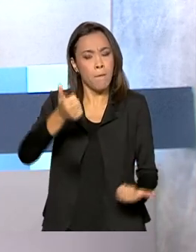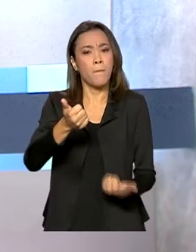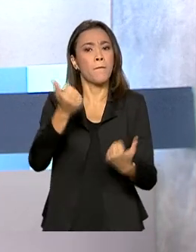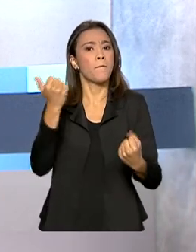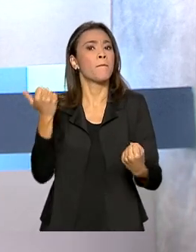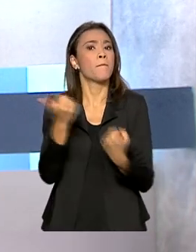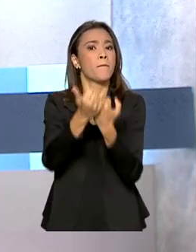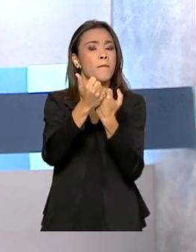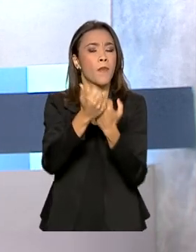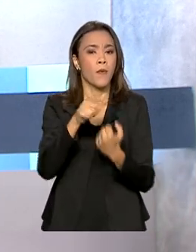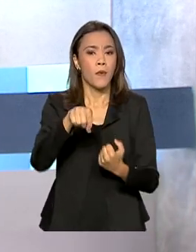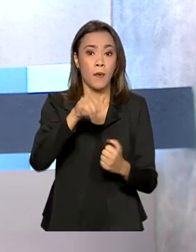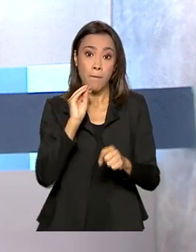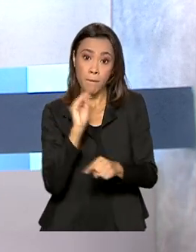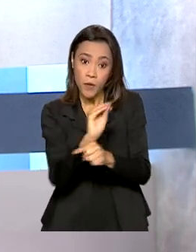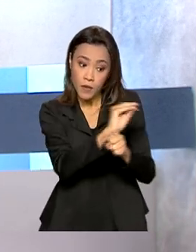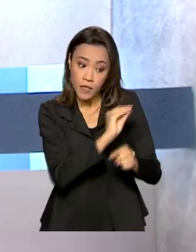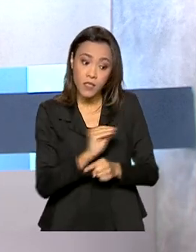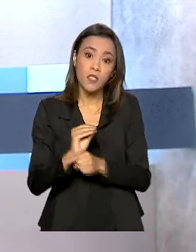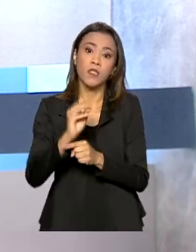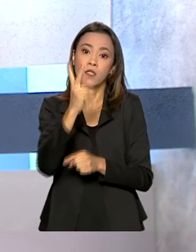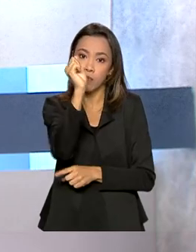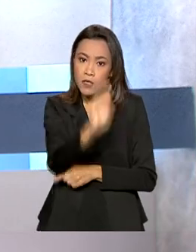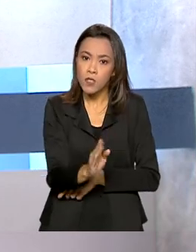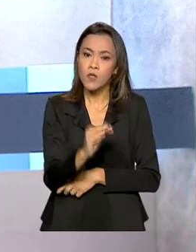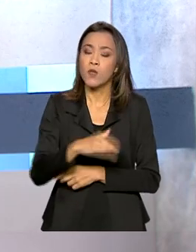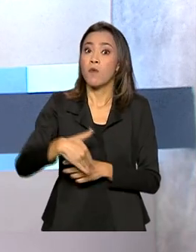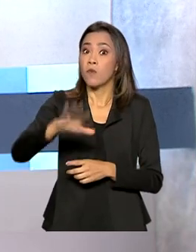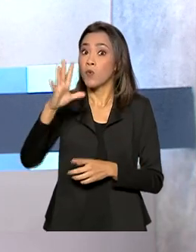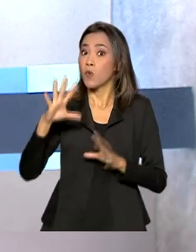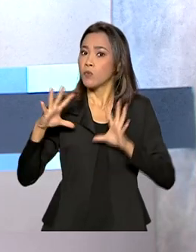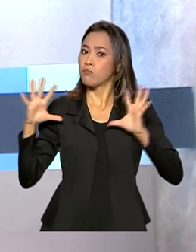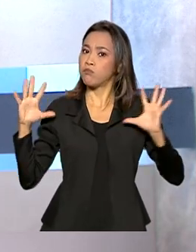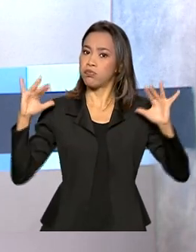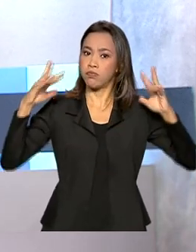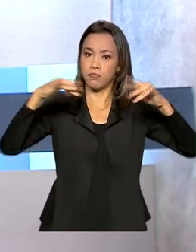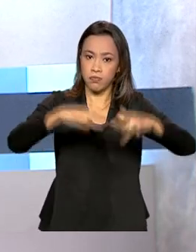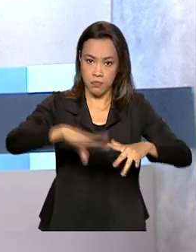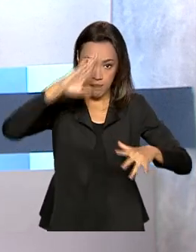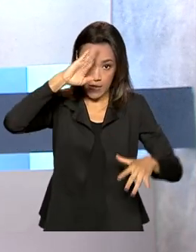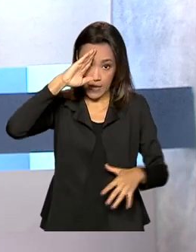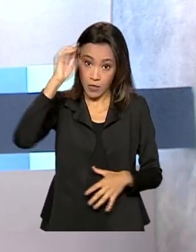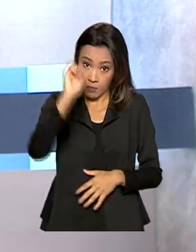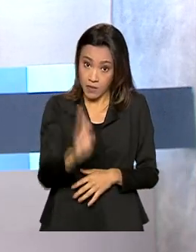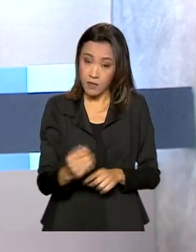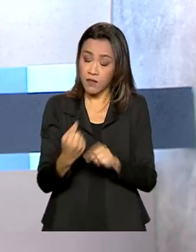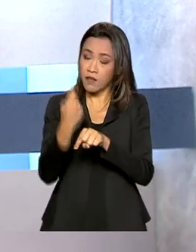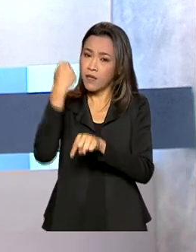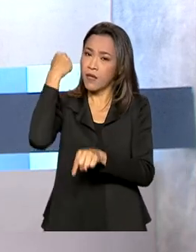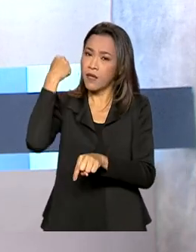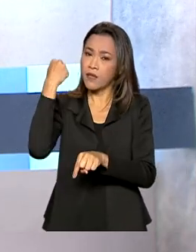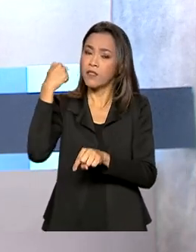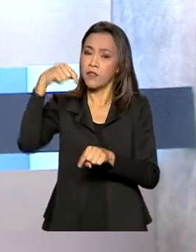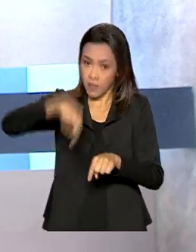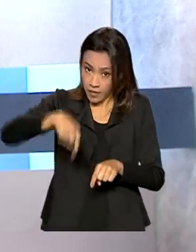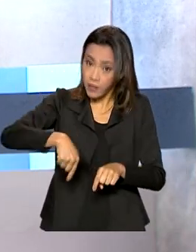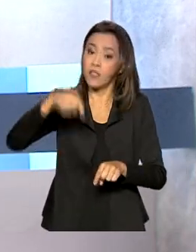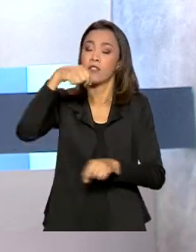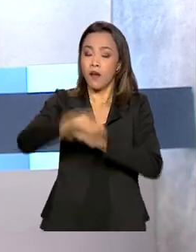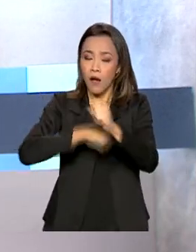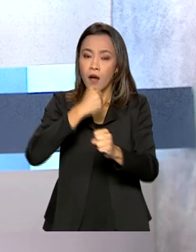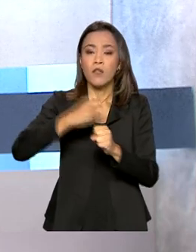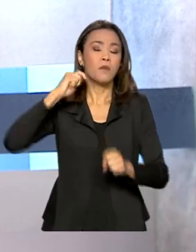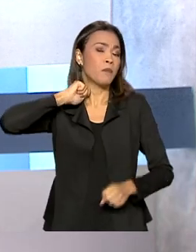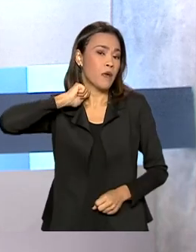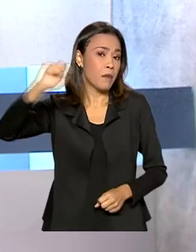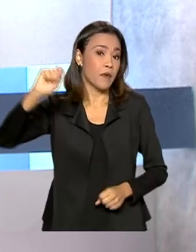São 3.800 militares de todo o Brasil participando dessa operação desde abril deste ano e com previsão de